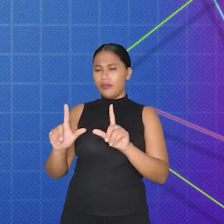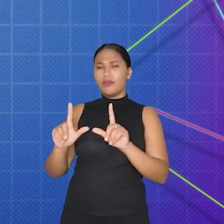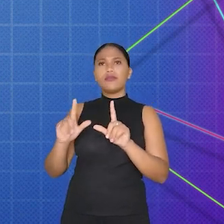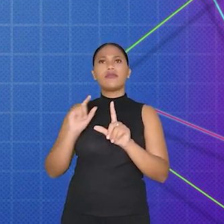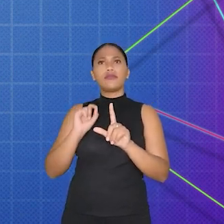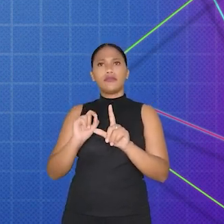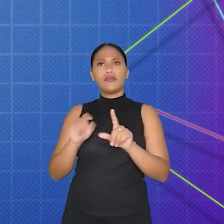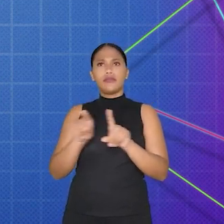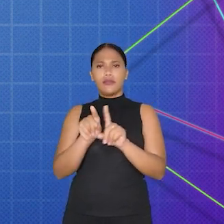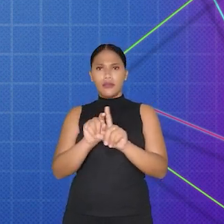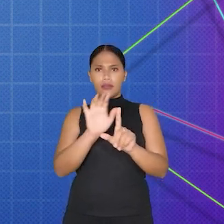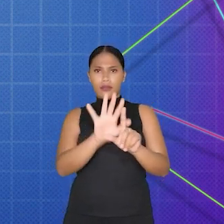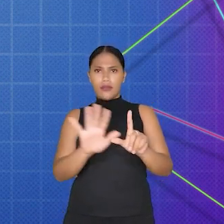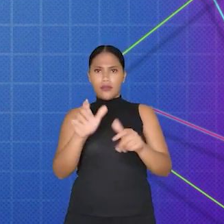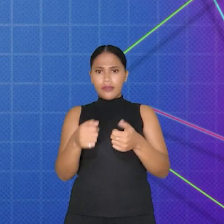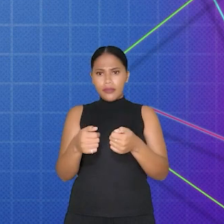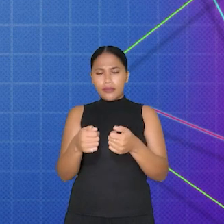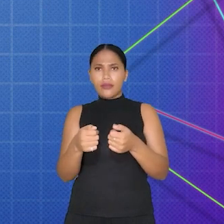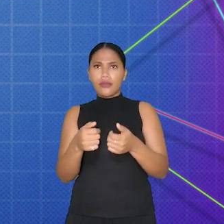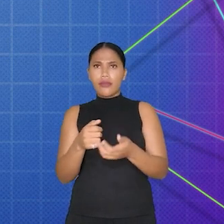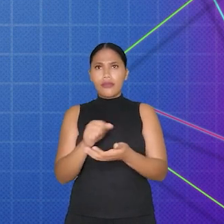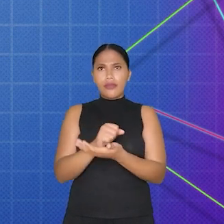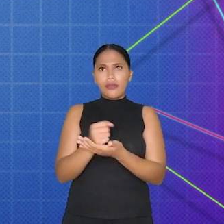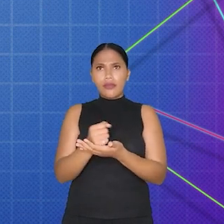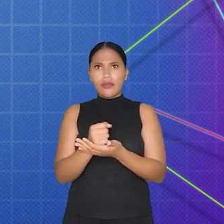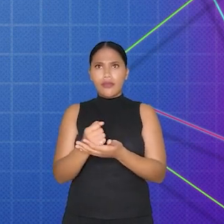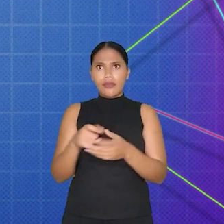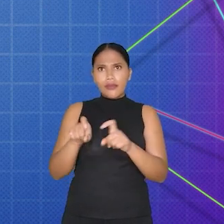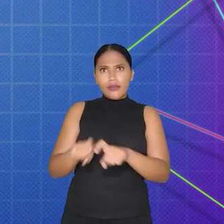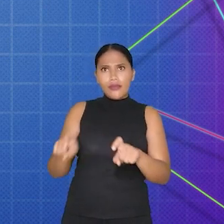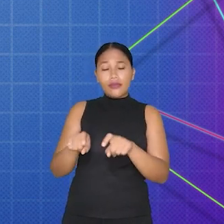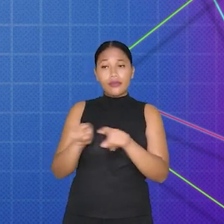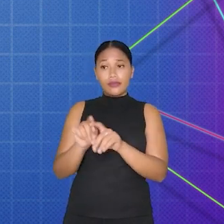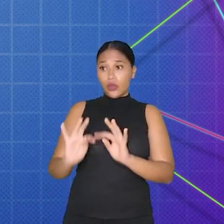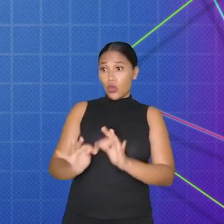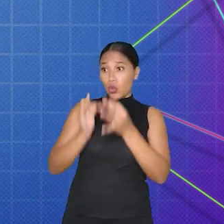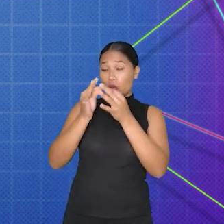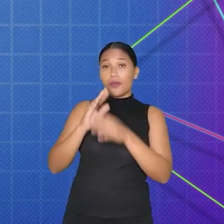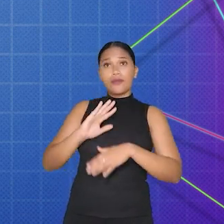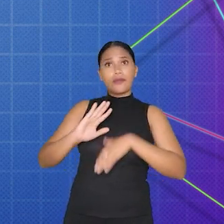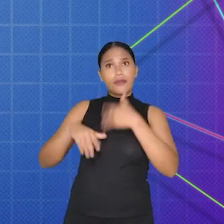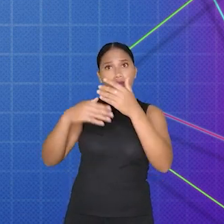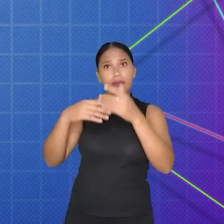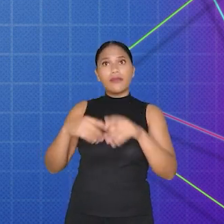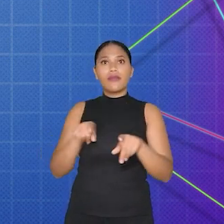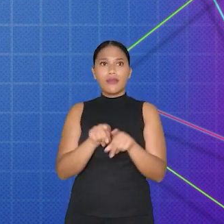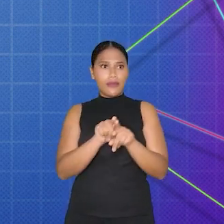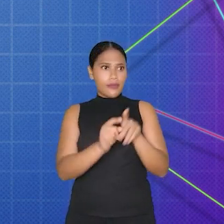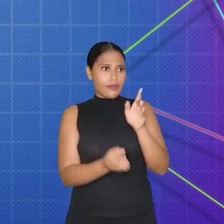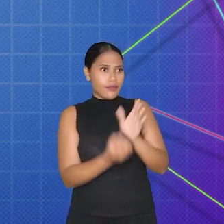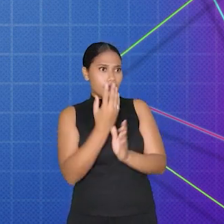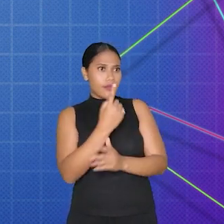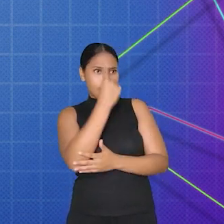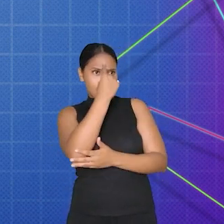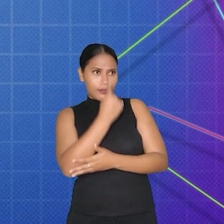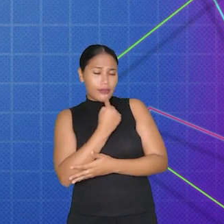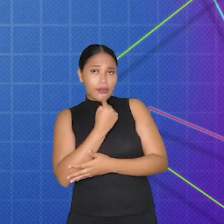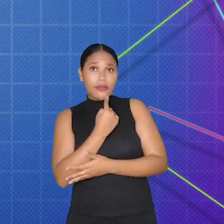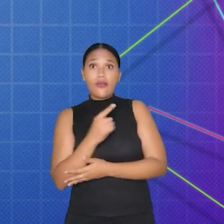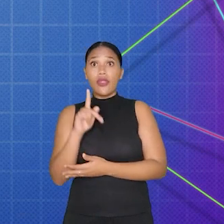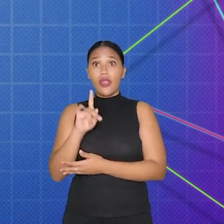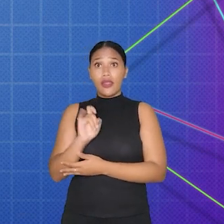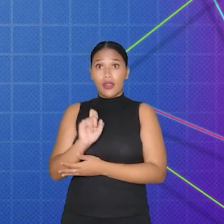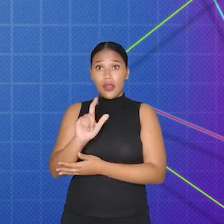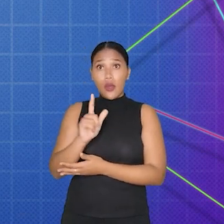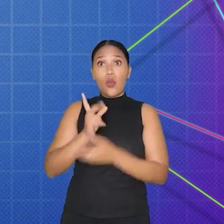de ícones e gráficos de interface. Mesmo com o avanço da tecnologia e o surgimento de novas técnicas de criação de imagens